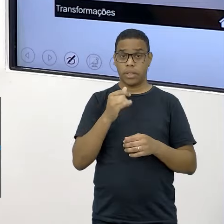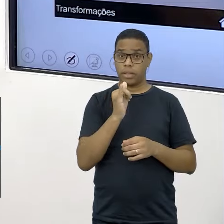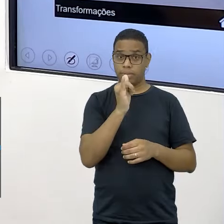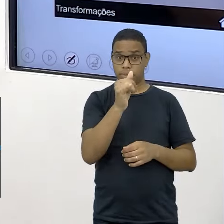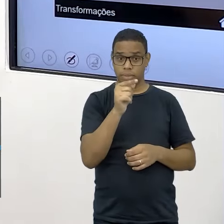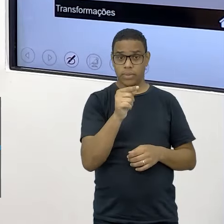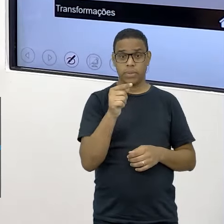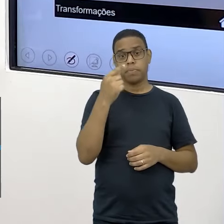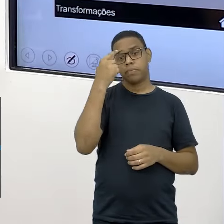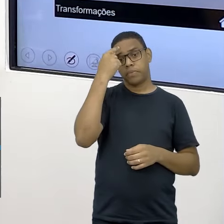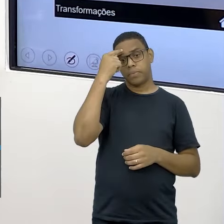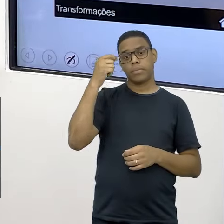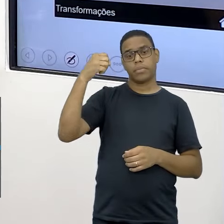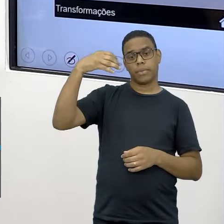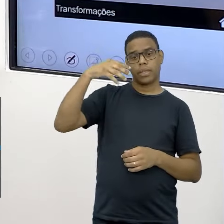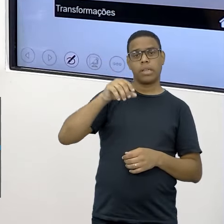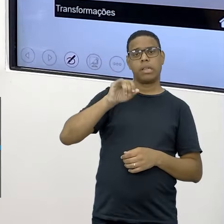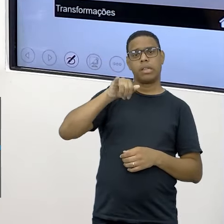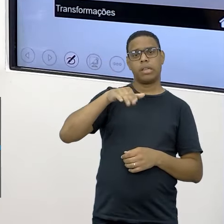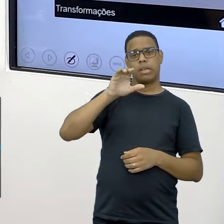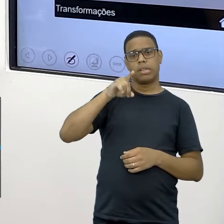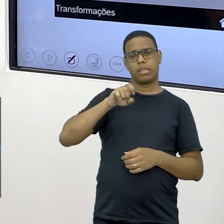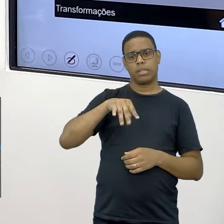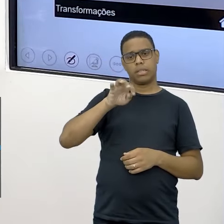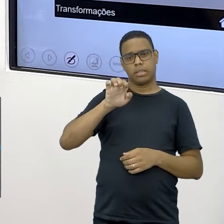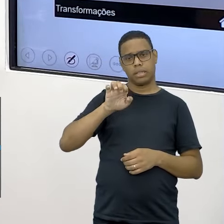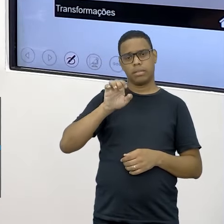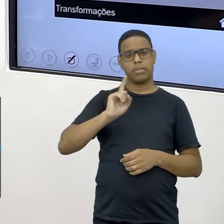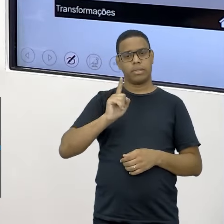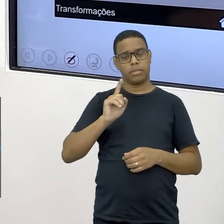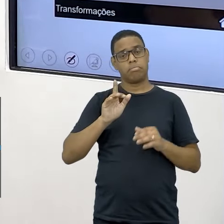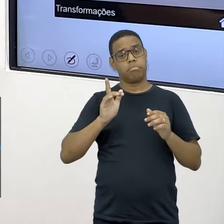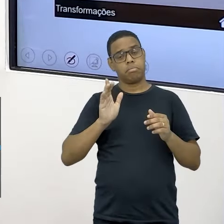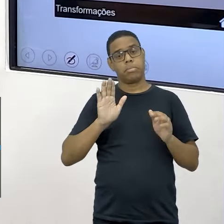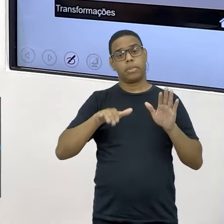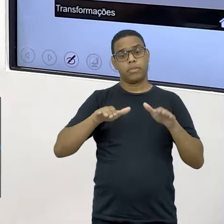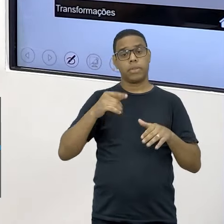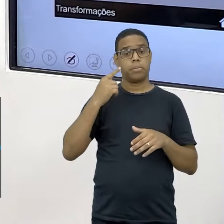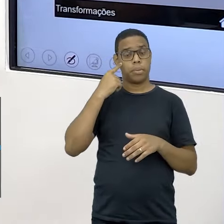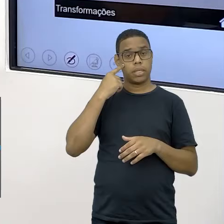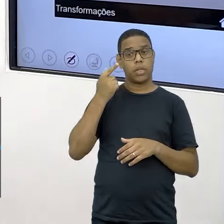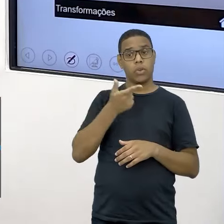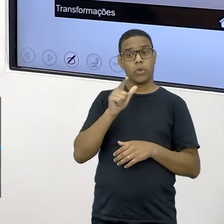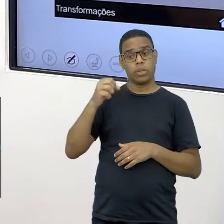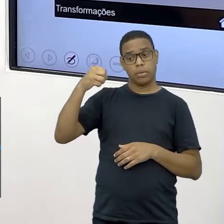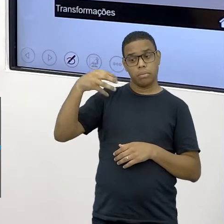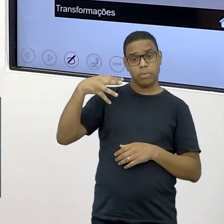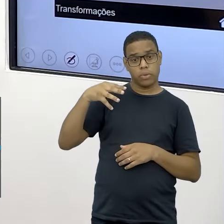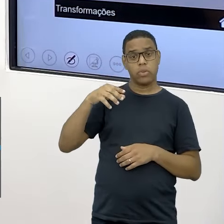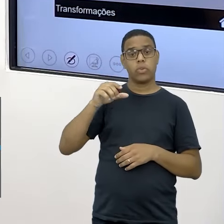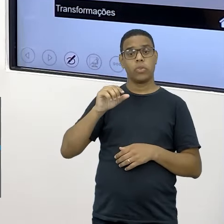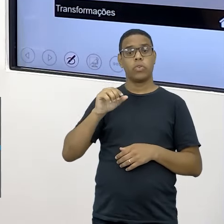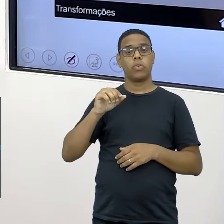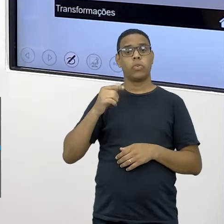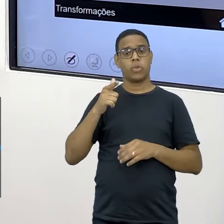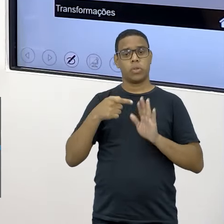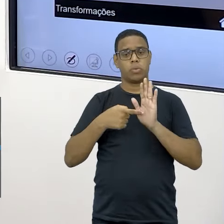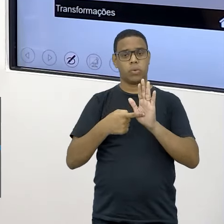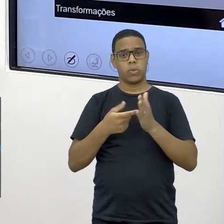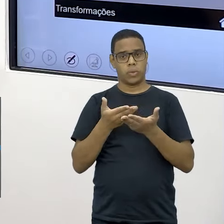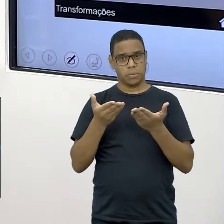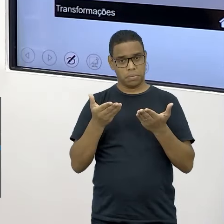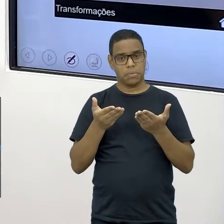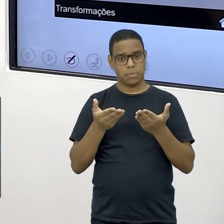não pensar em usar uma lâmpada incandescente no seu projeto. Talvez pensar numa lâmpada como essa que eu mostrei para vocês